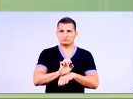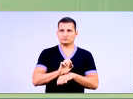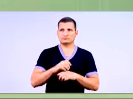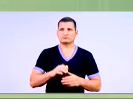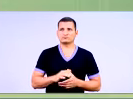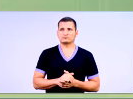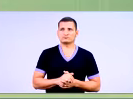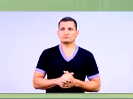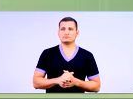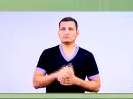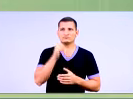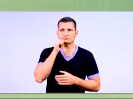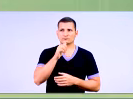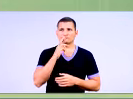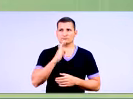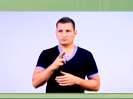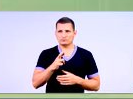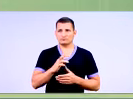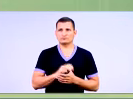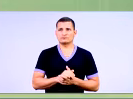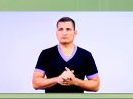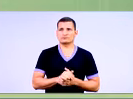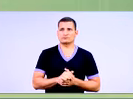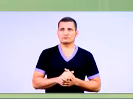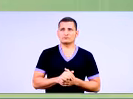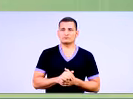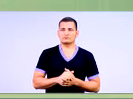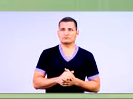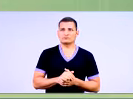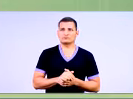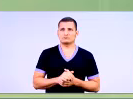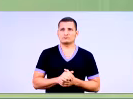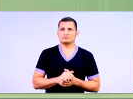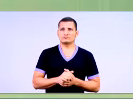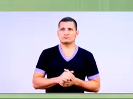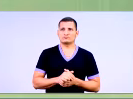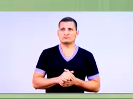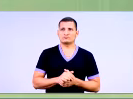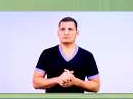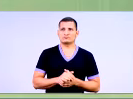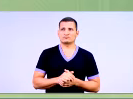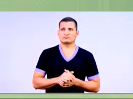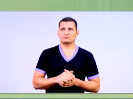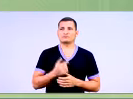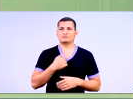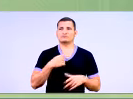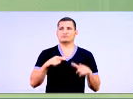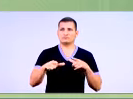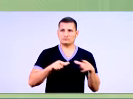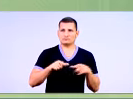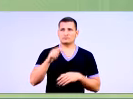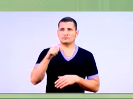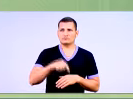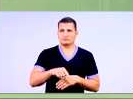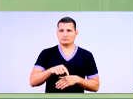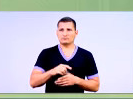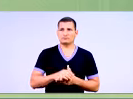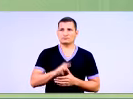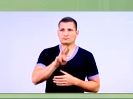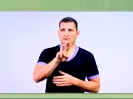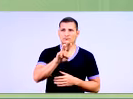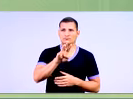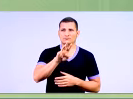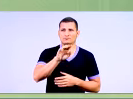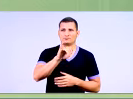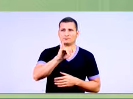então, responde, I will work here. Eu trabalharei aqui. O will faz com que o